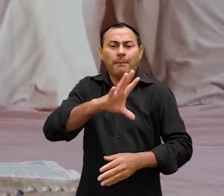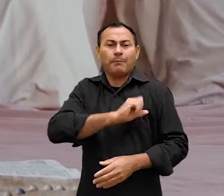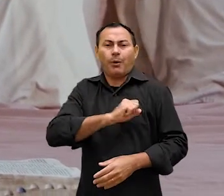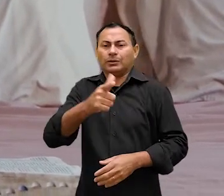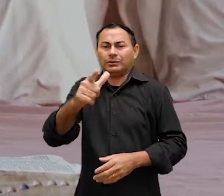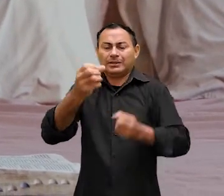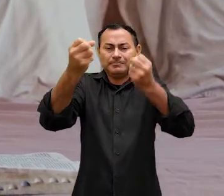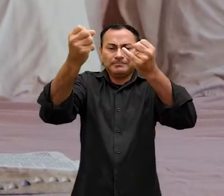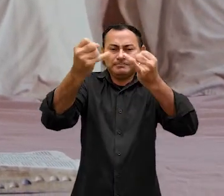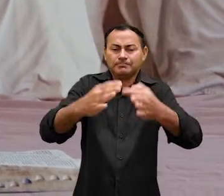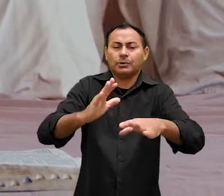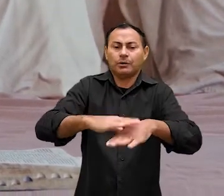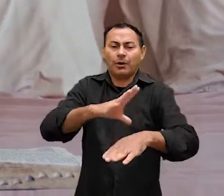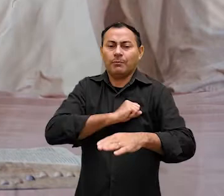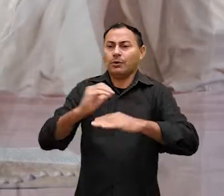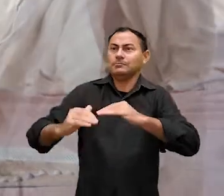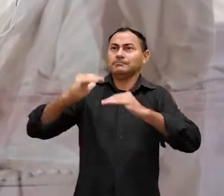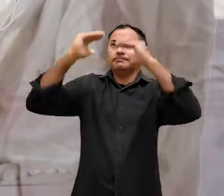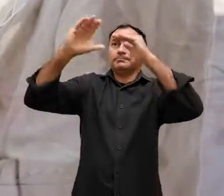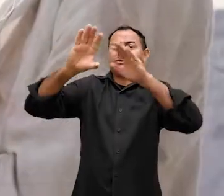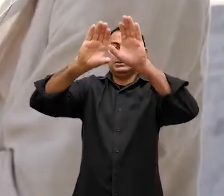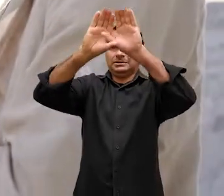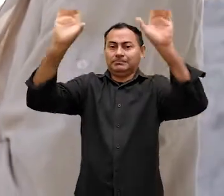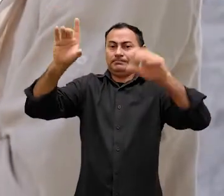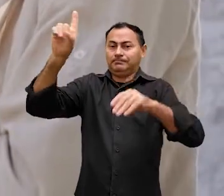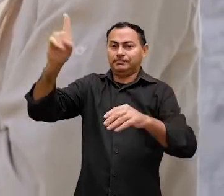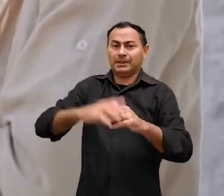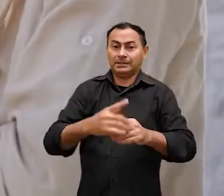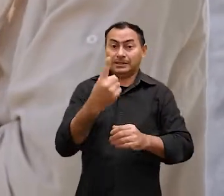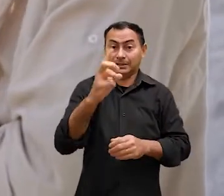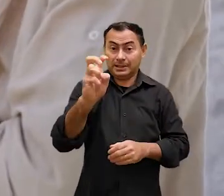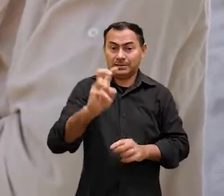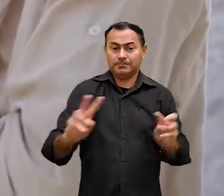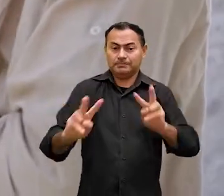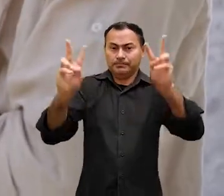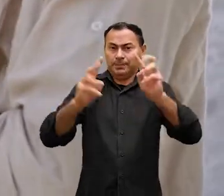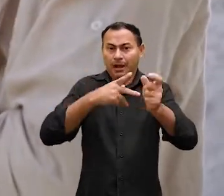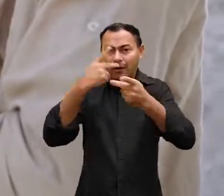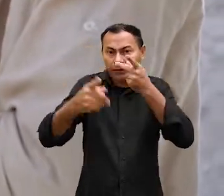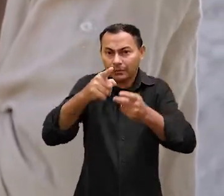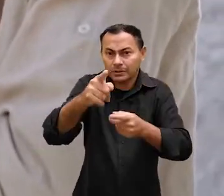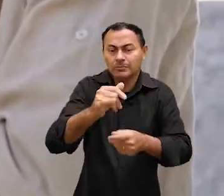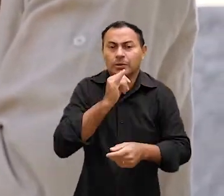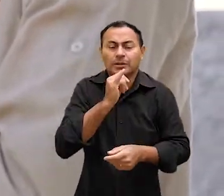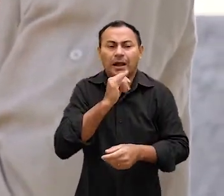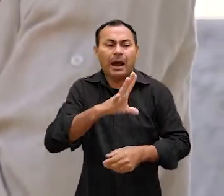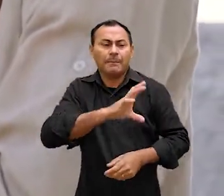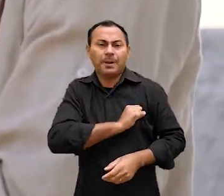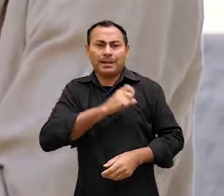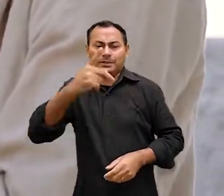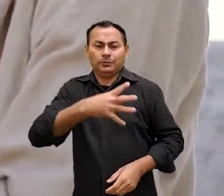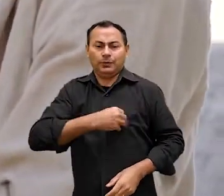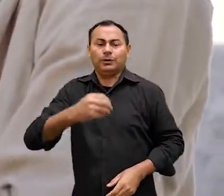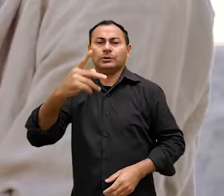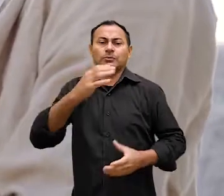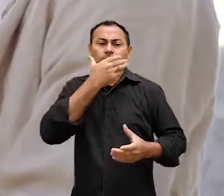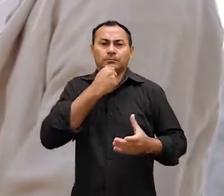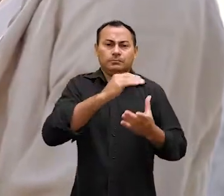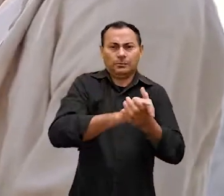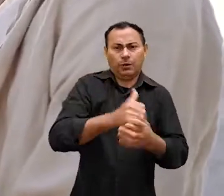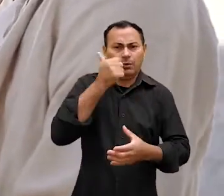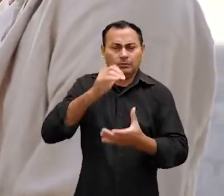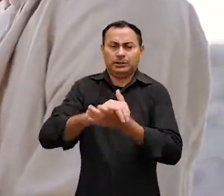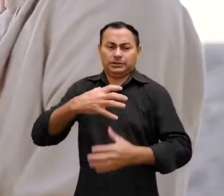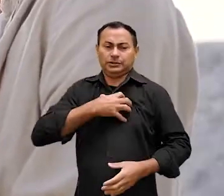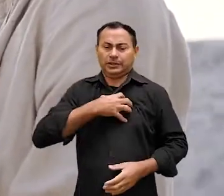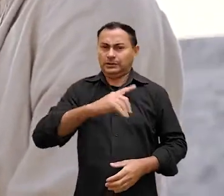é sobrenatural. Por favor, entenda bem, essas 15 virtudes não estão dizendo para você, por exemplo, amar seus filhos ou seu cônjuge desse